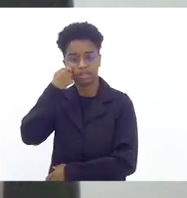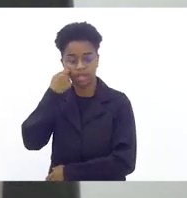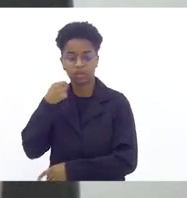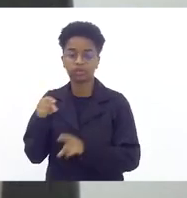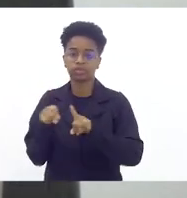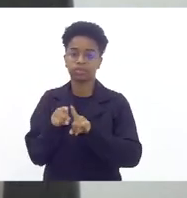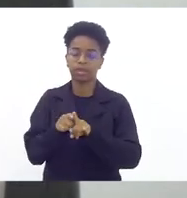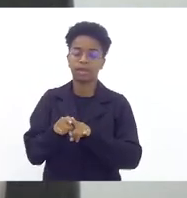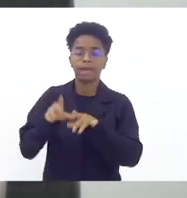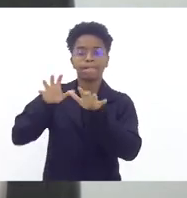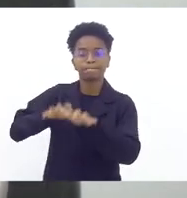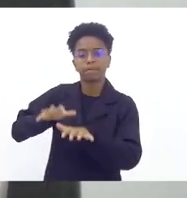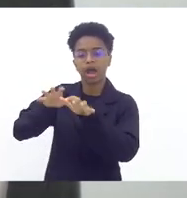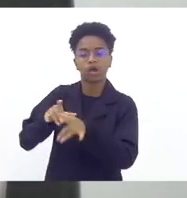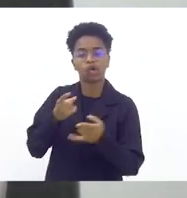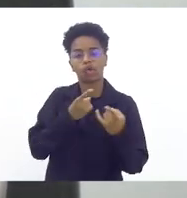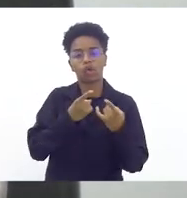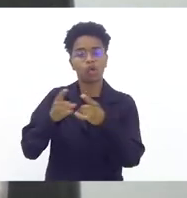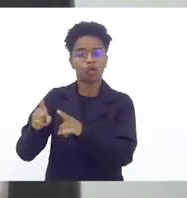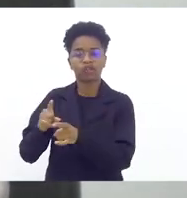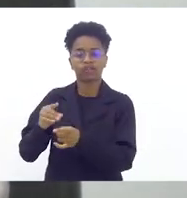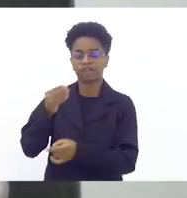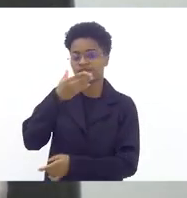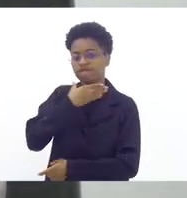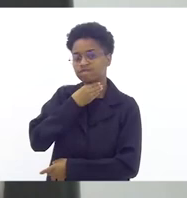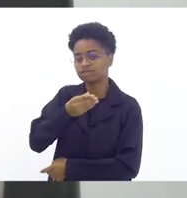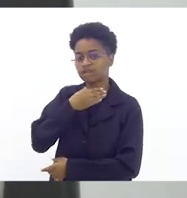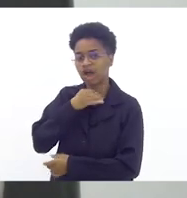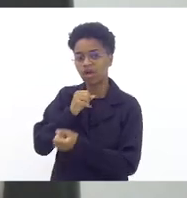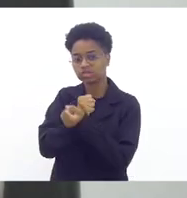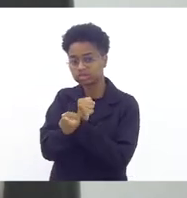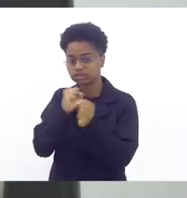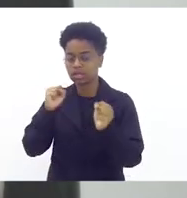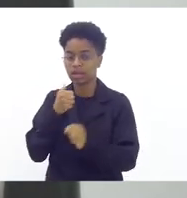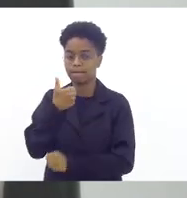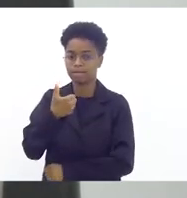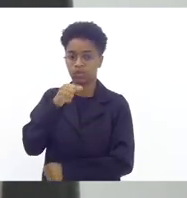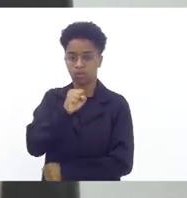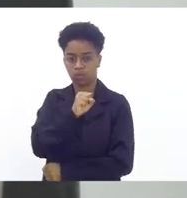a Marcha contra a Farsa da Abolição de 1988